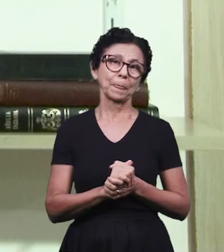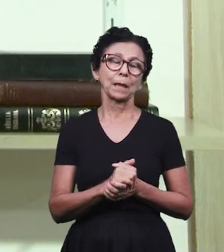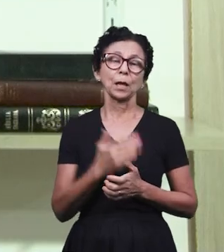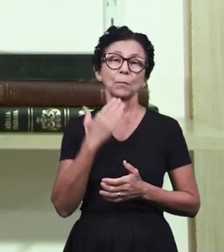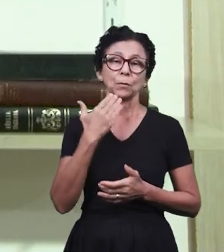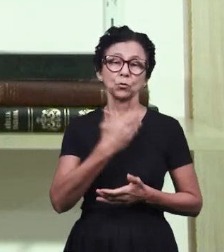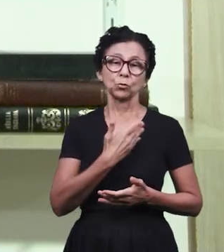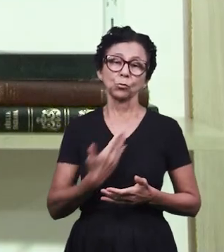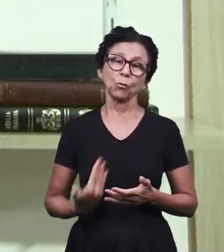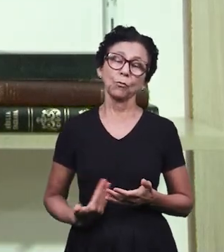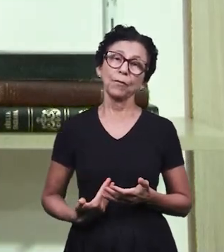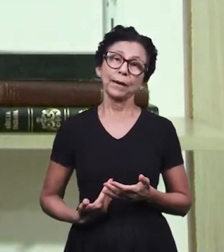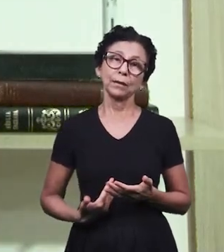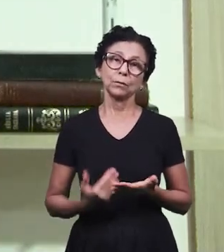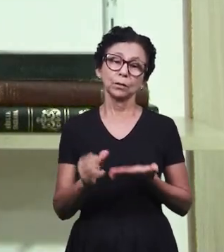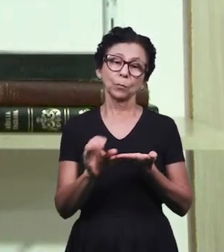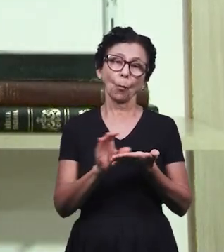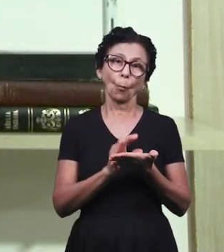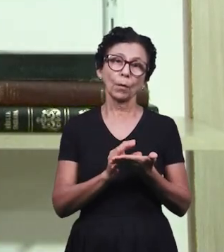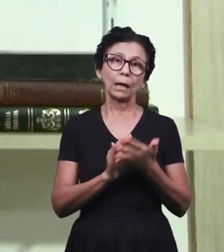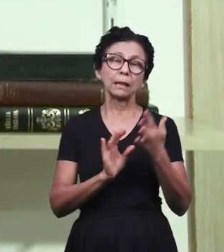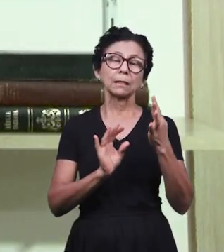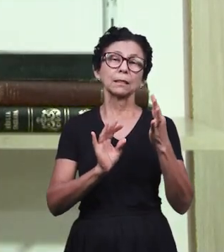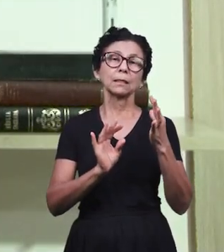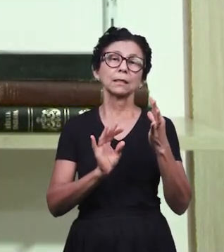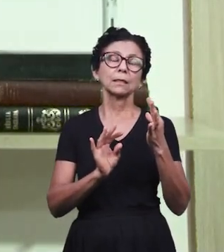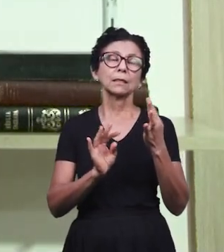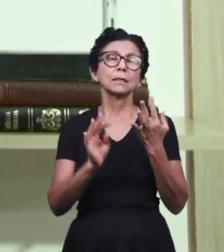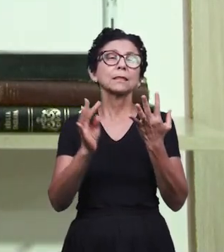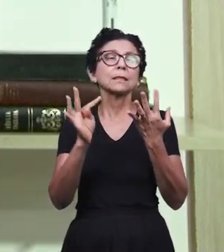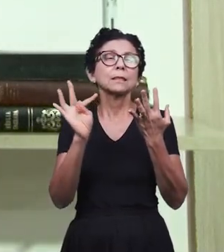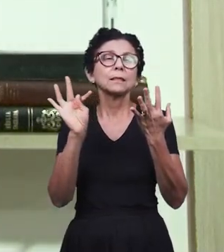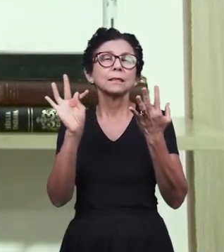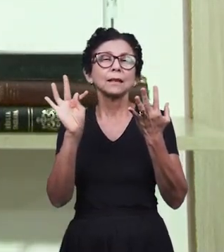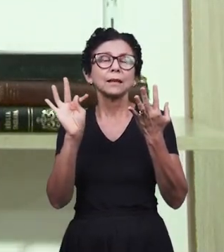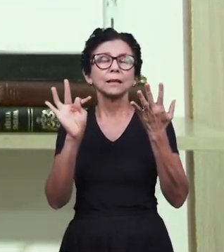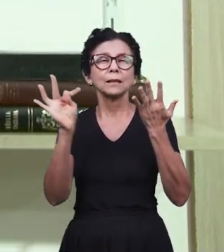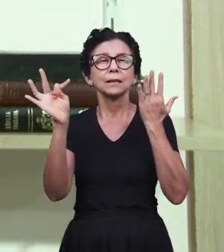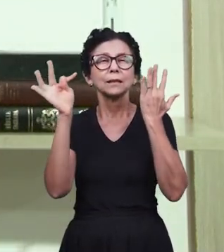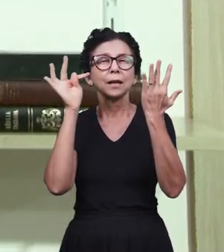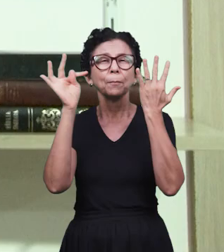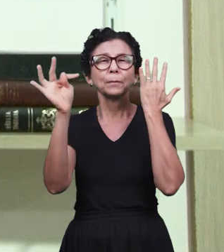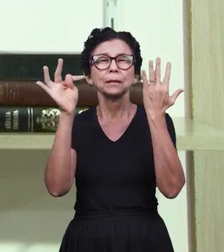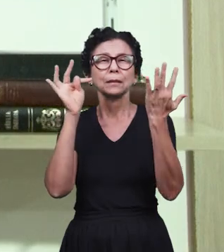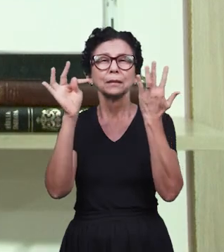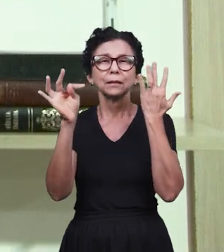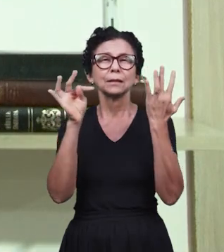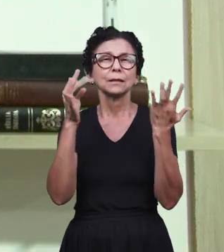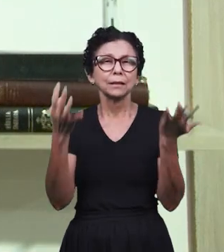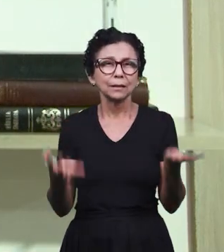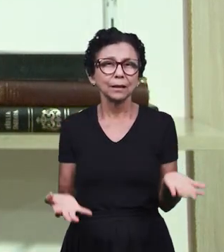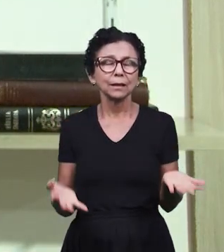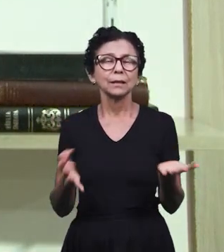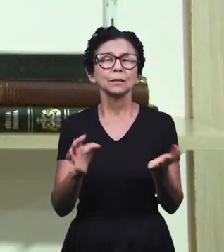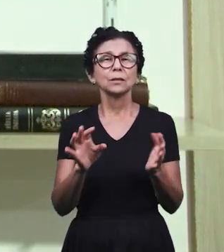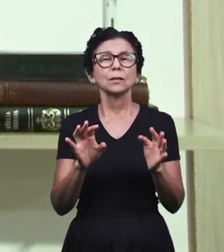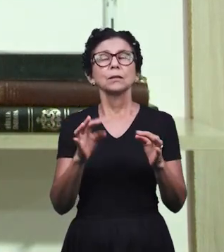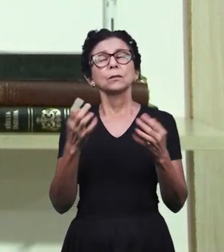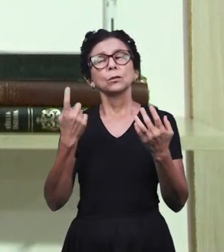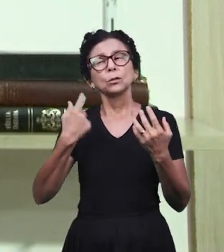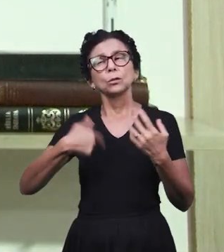E, ao mesmo tempo, essas crianças precisam, sim, ser estimuladas. Então, essas famílias devem, sim, ser